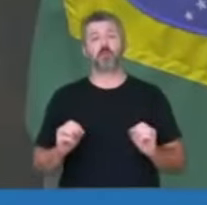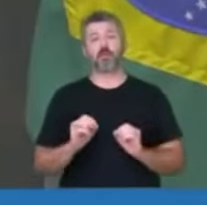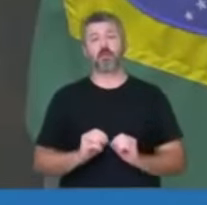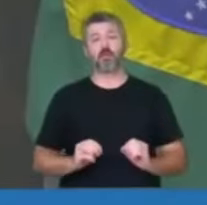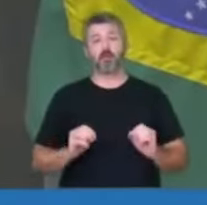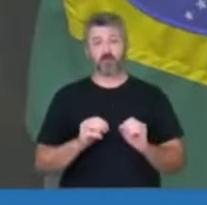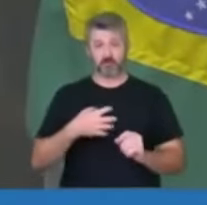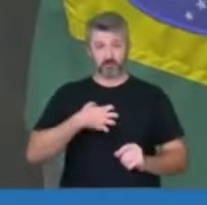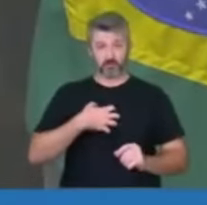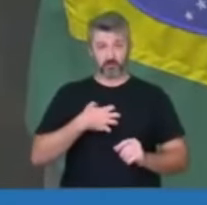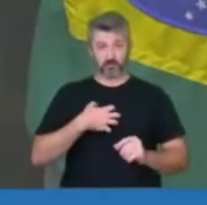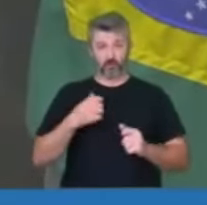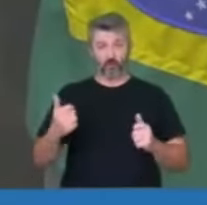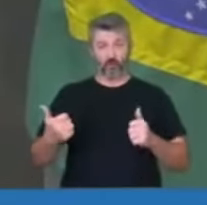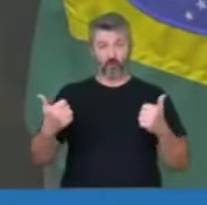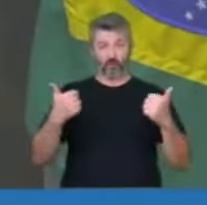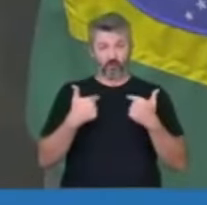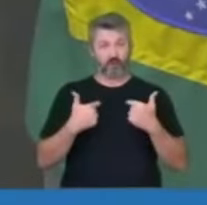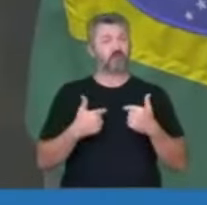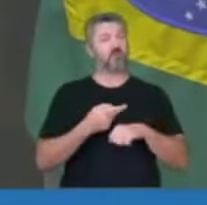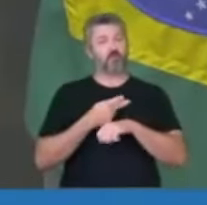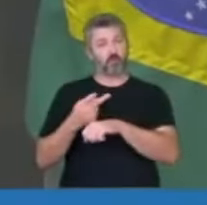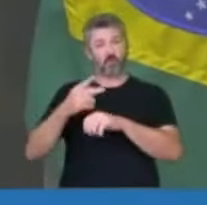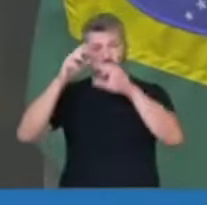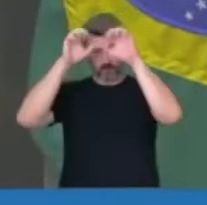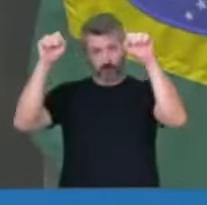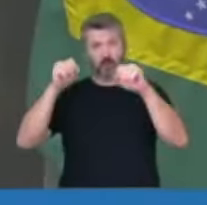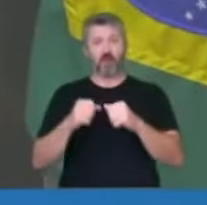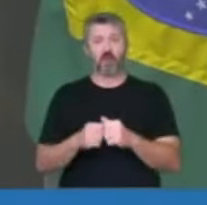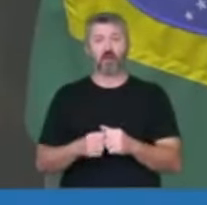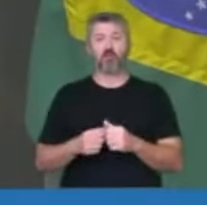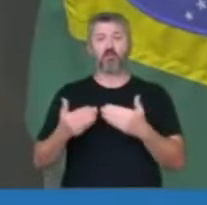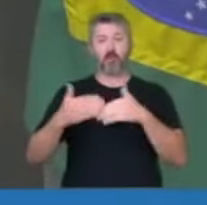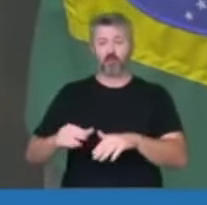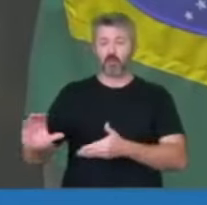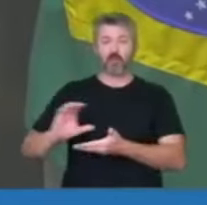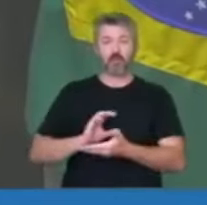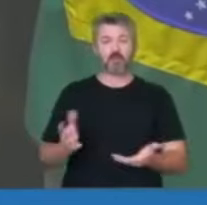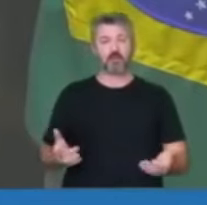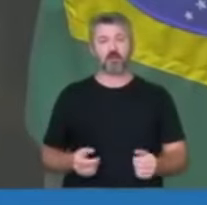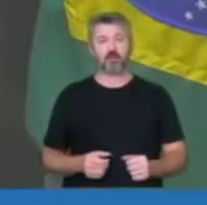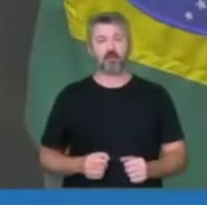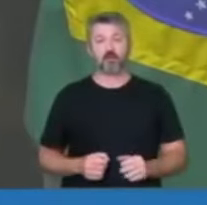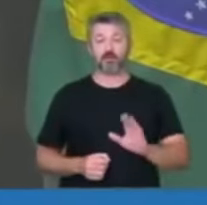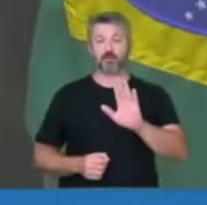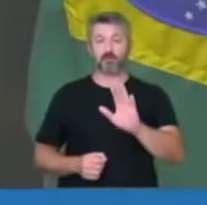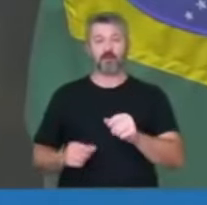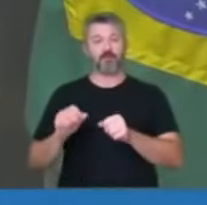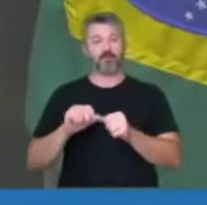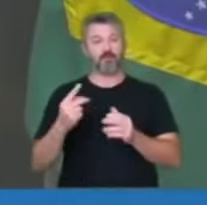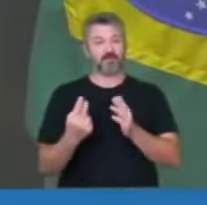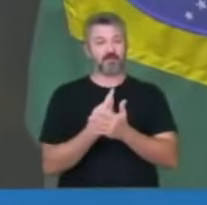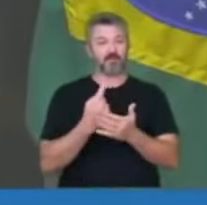se sentir ofendido, procure o Tribunal de Pequenas Causas para reparação de danos morais. Só que eles cometeram um erro.